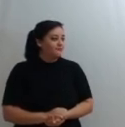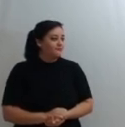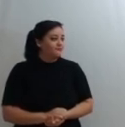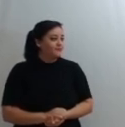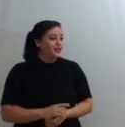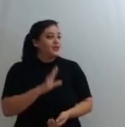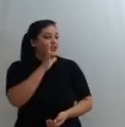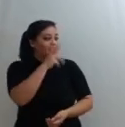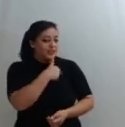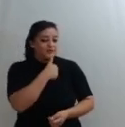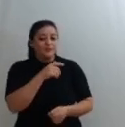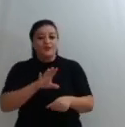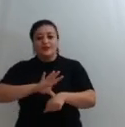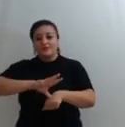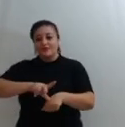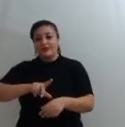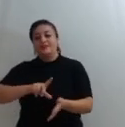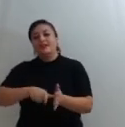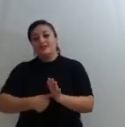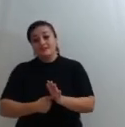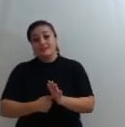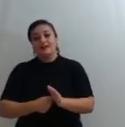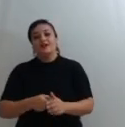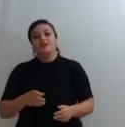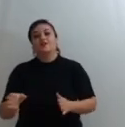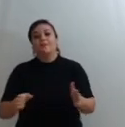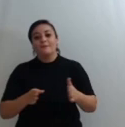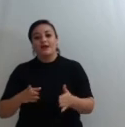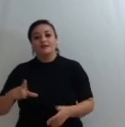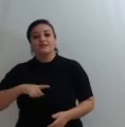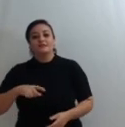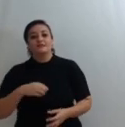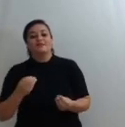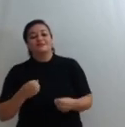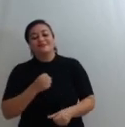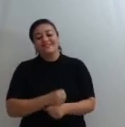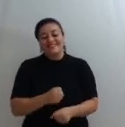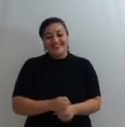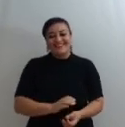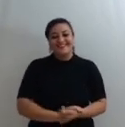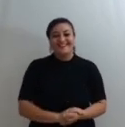interessantíssimas, pelo menos no ponto de vista da defesa. Nós estamos tratando de um crime grave.